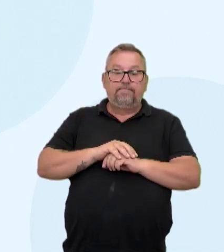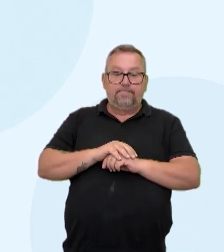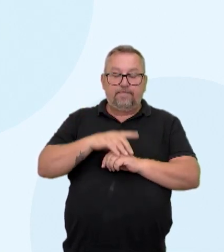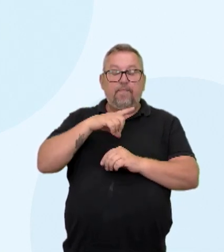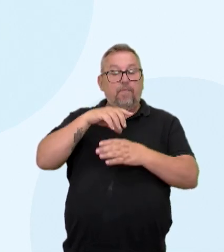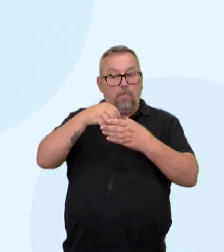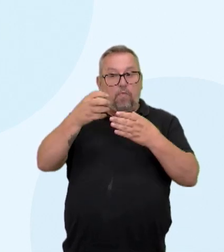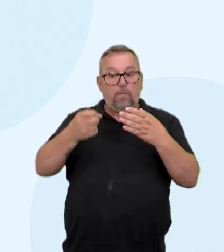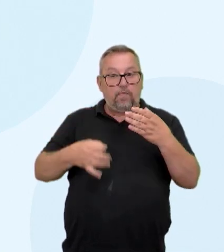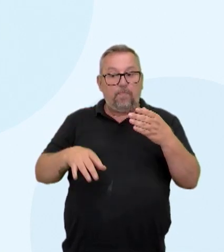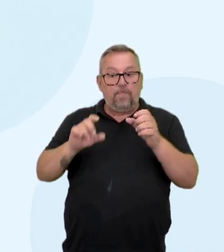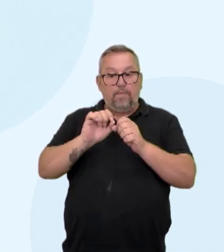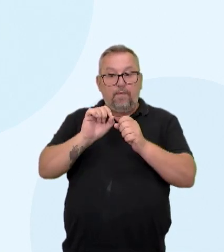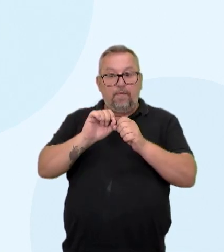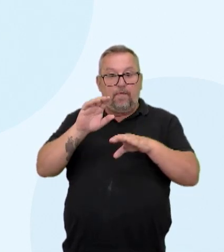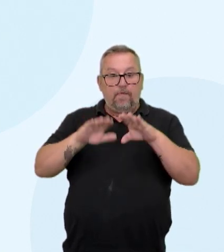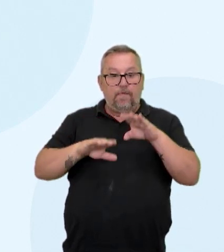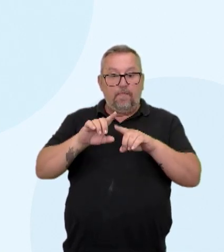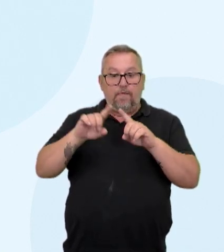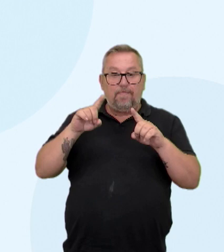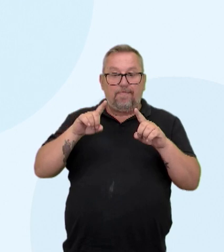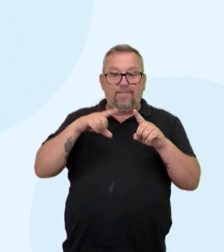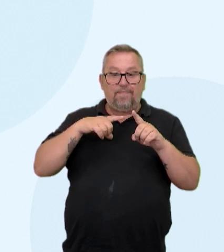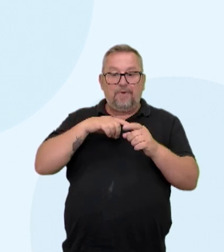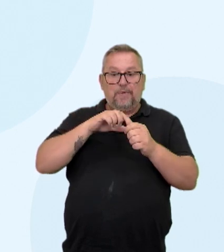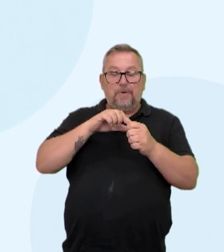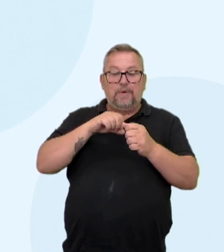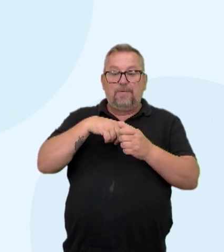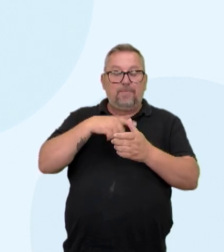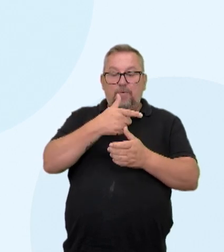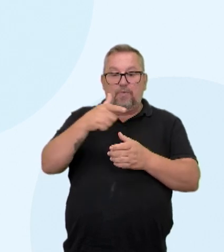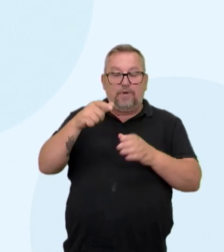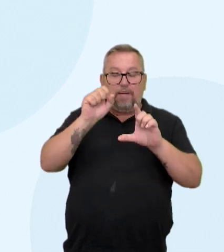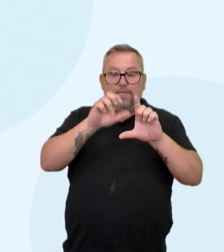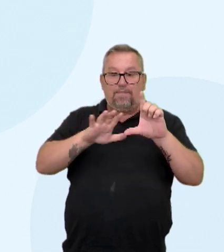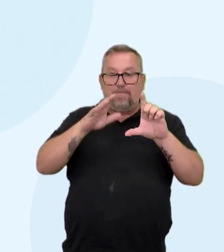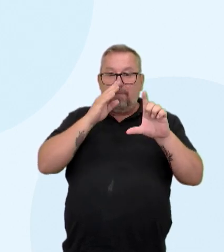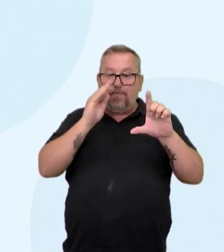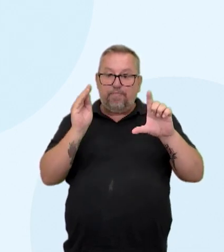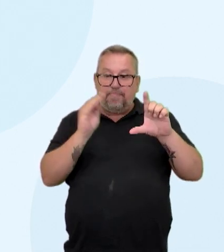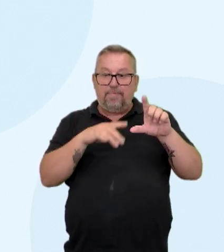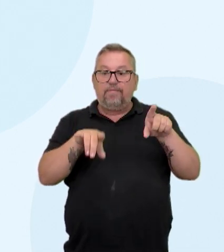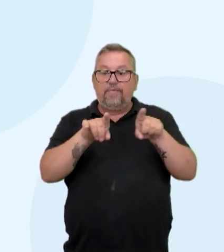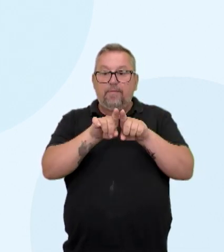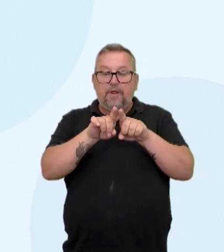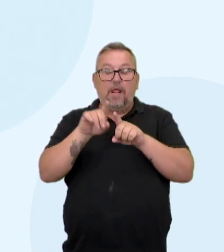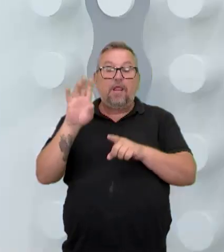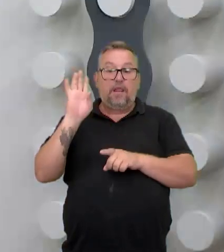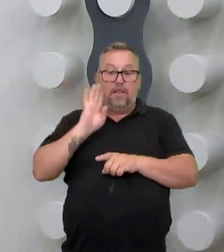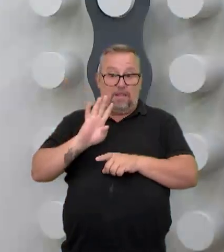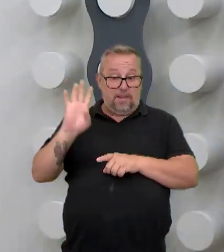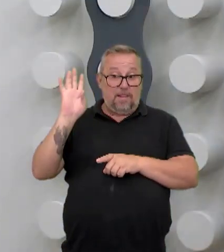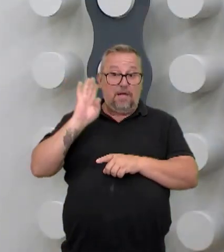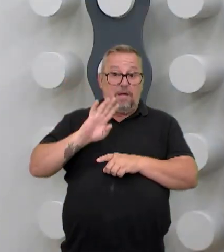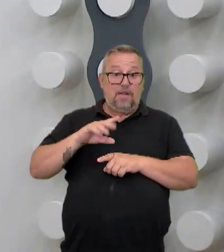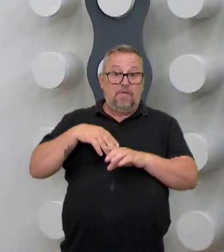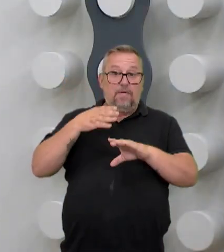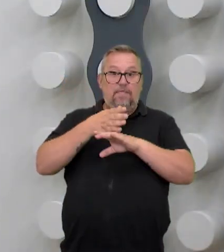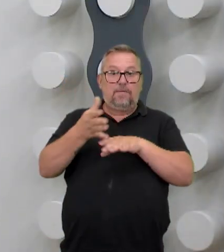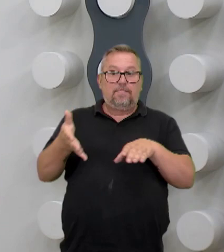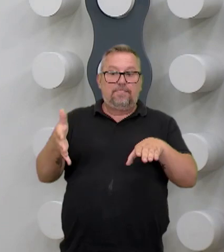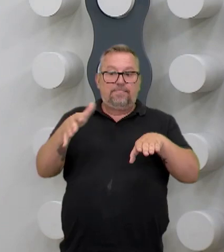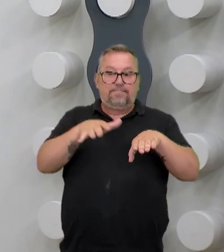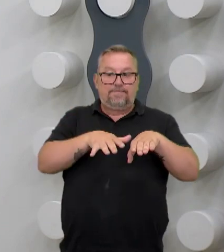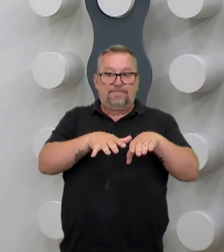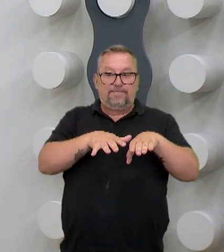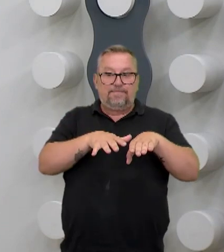conteúdo gerado, muitas vezes por grupos historicamente desprestigiados pela grande mídia. Isso também é legal, porque aí vai entrar com a questão da inclusão também, que